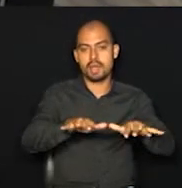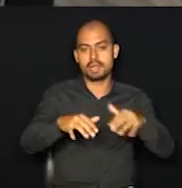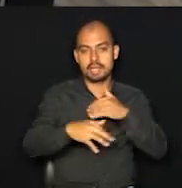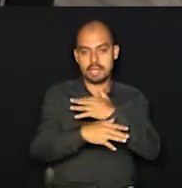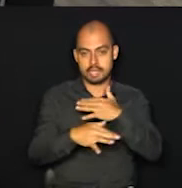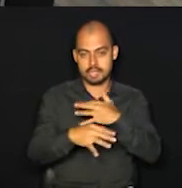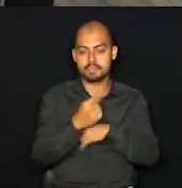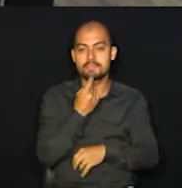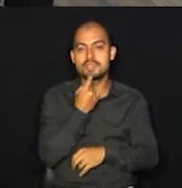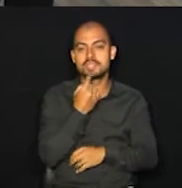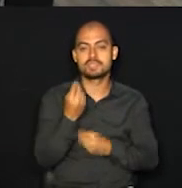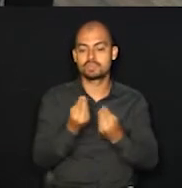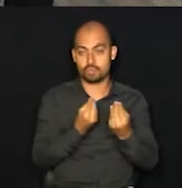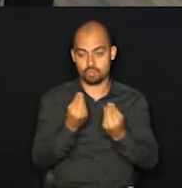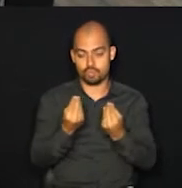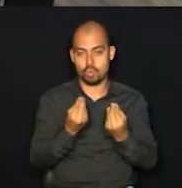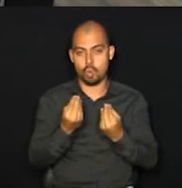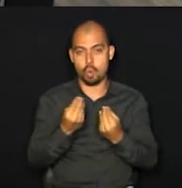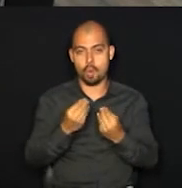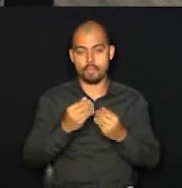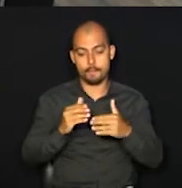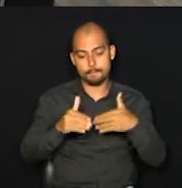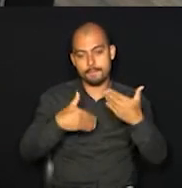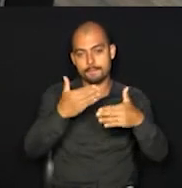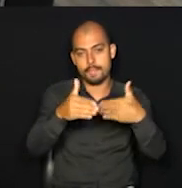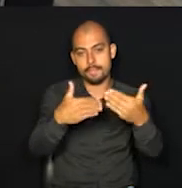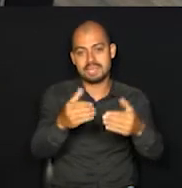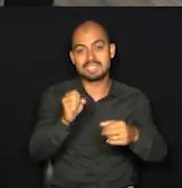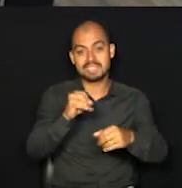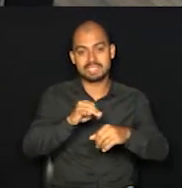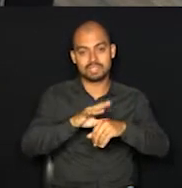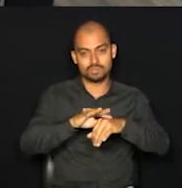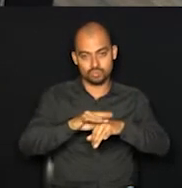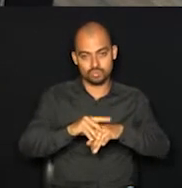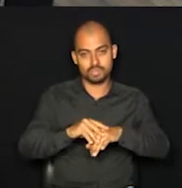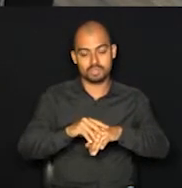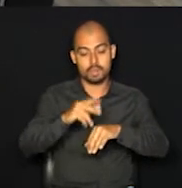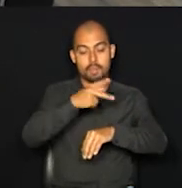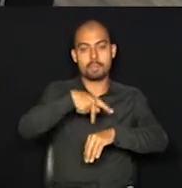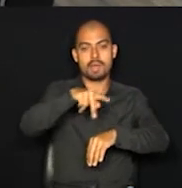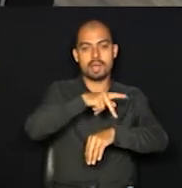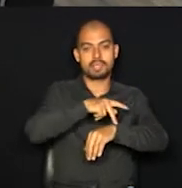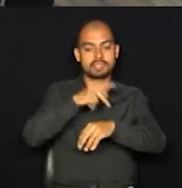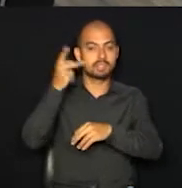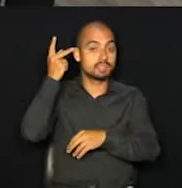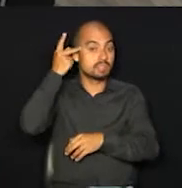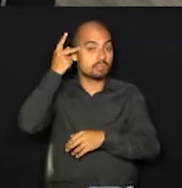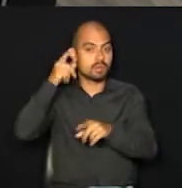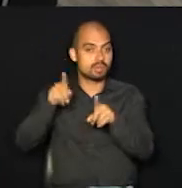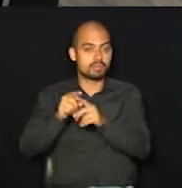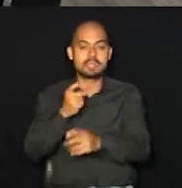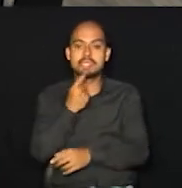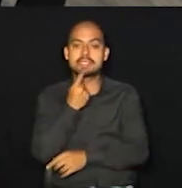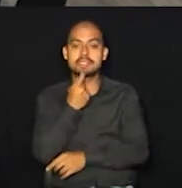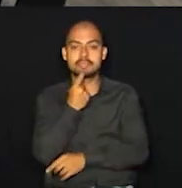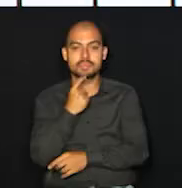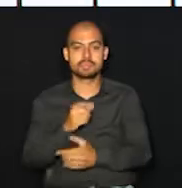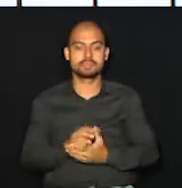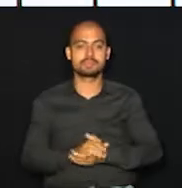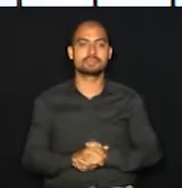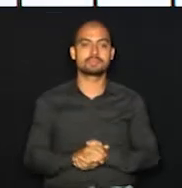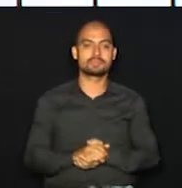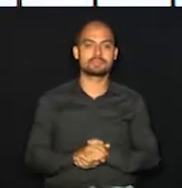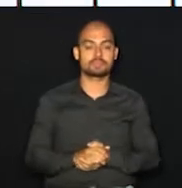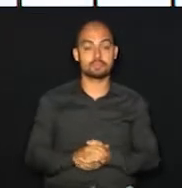para a gente poder abordar a evolução da doença em todo o nosso país, estado de São Paulo e município de Campinas. E de acordo